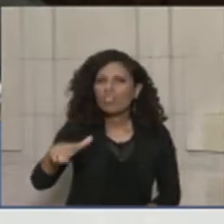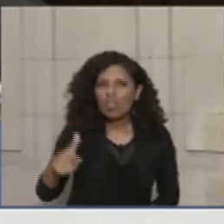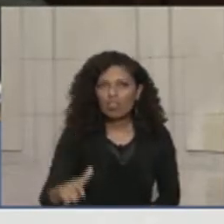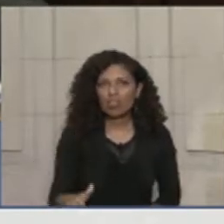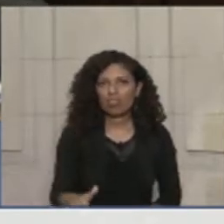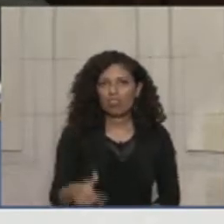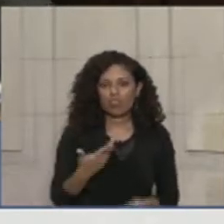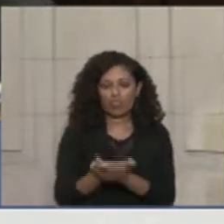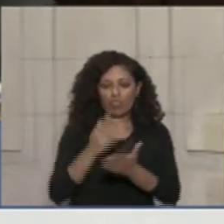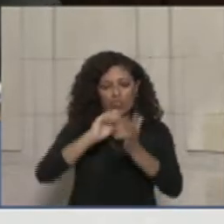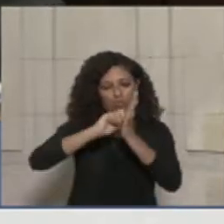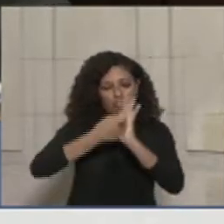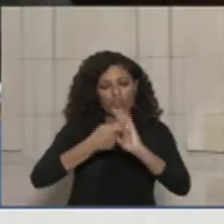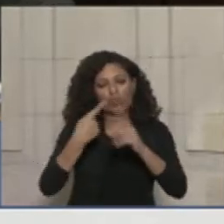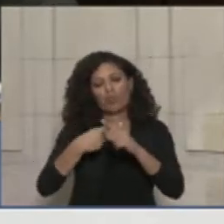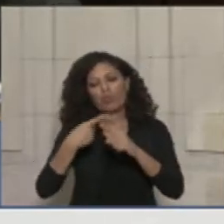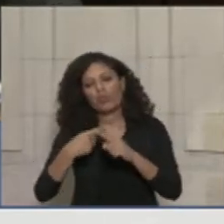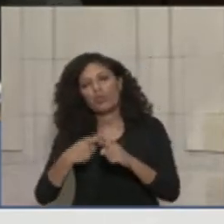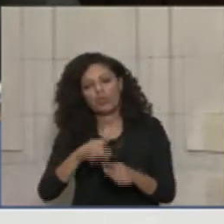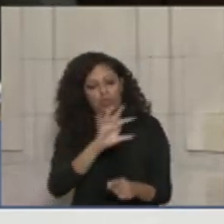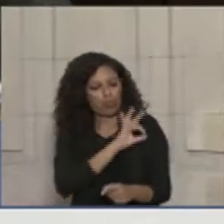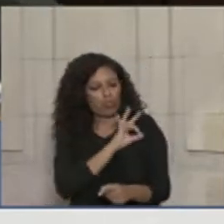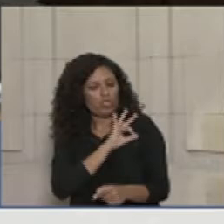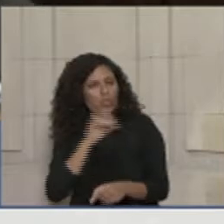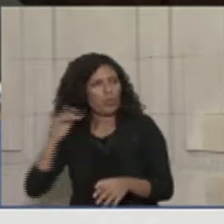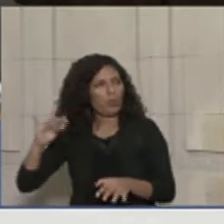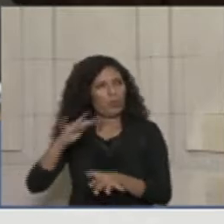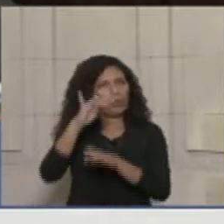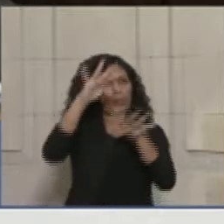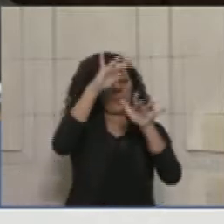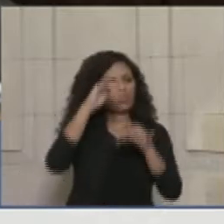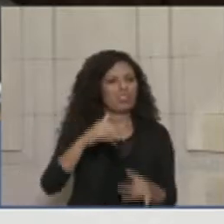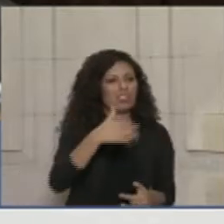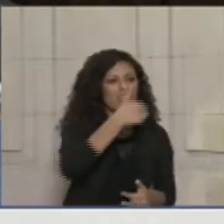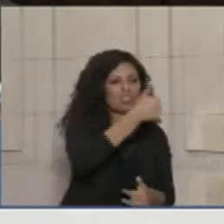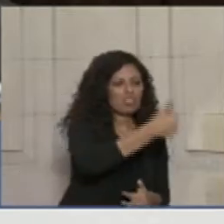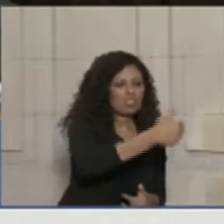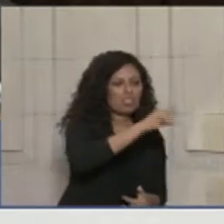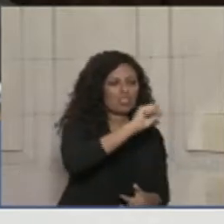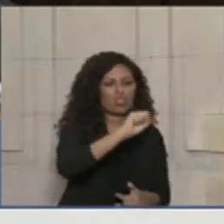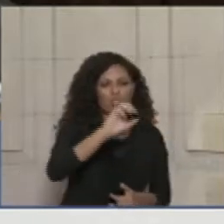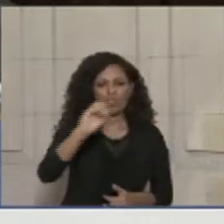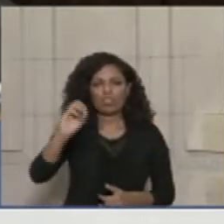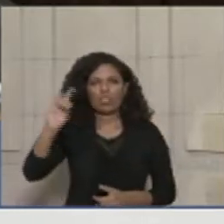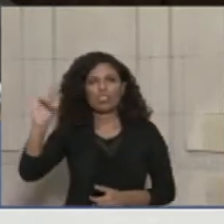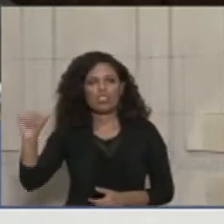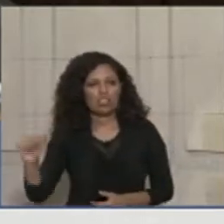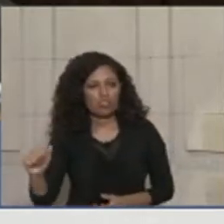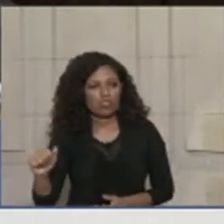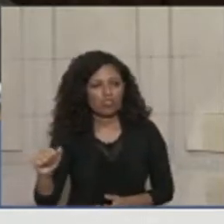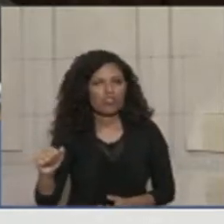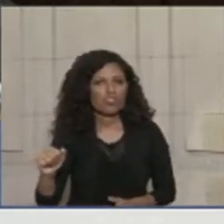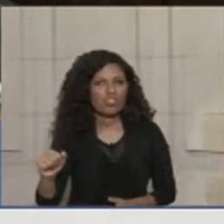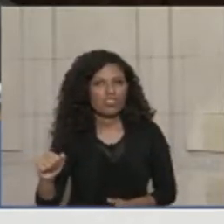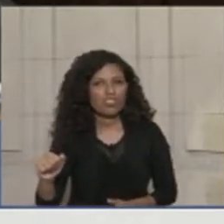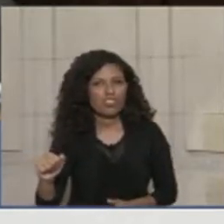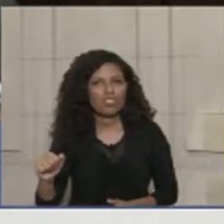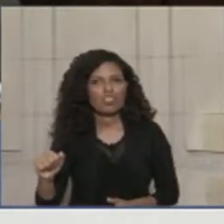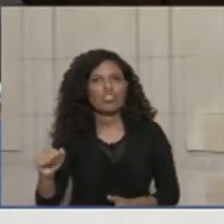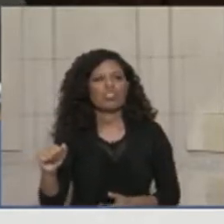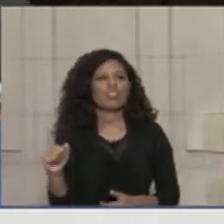foi fechada por operação policial. Ou seja, 180 dias tiveram escolas